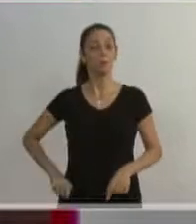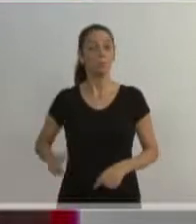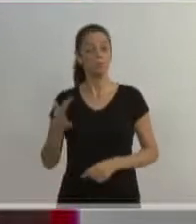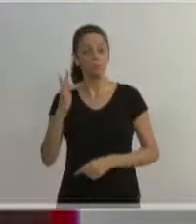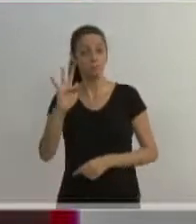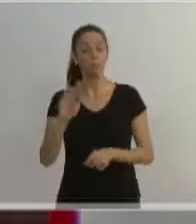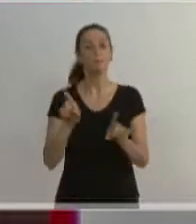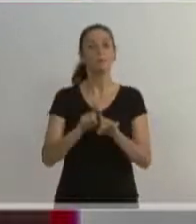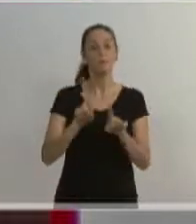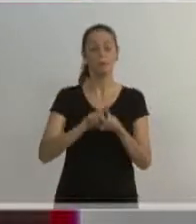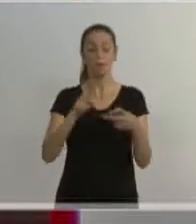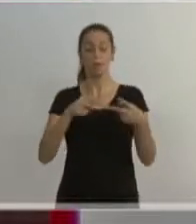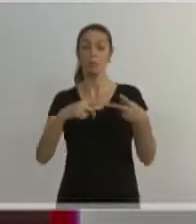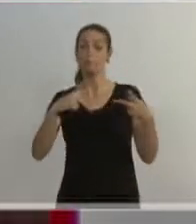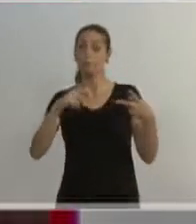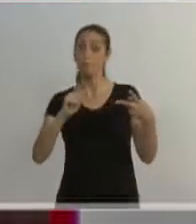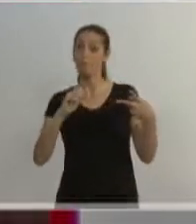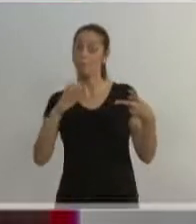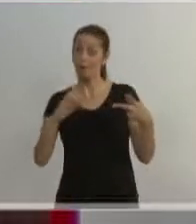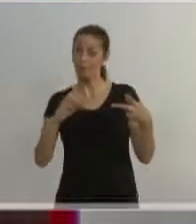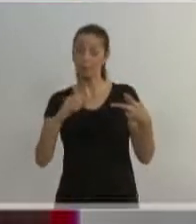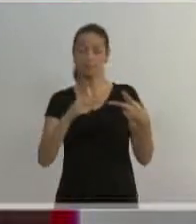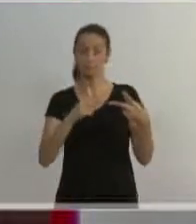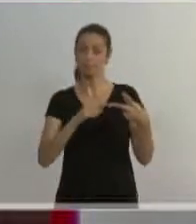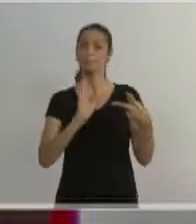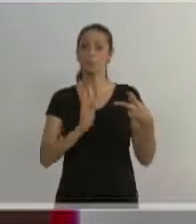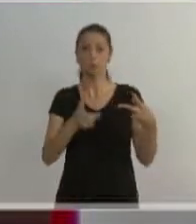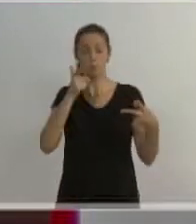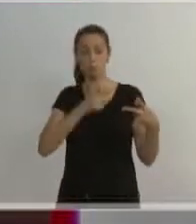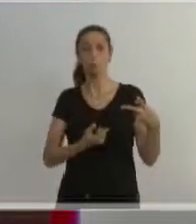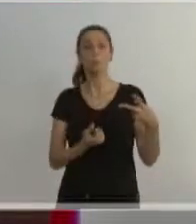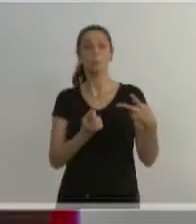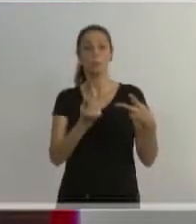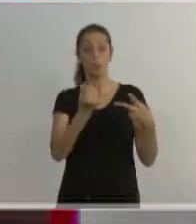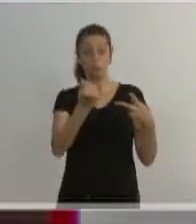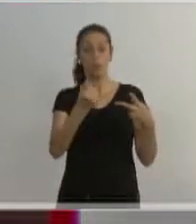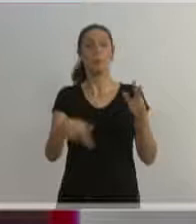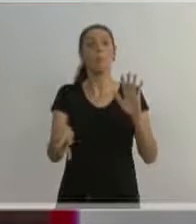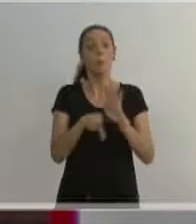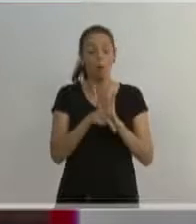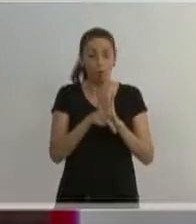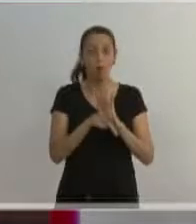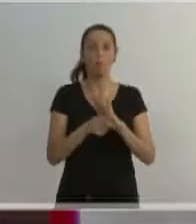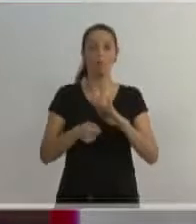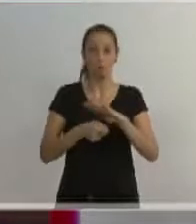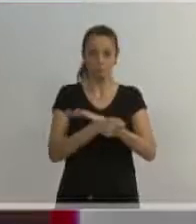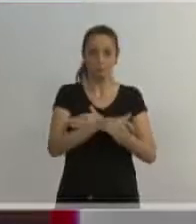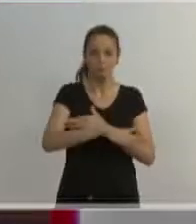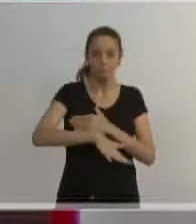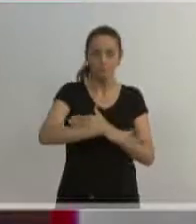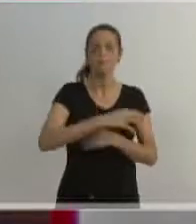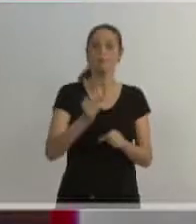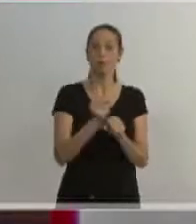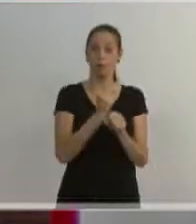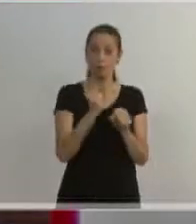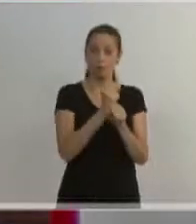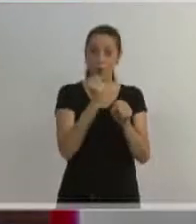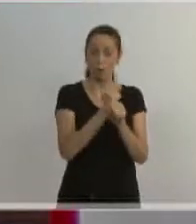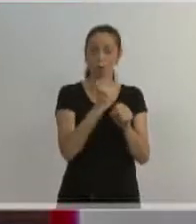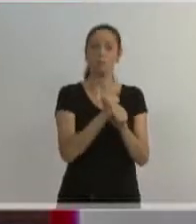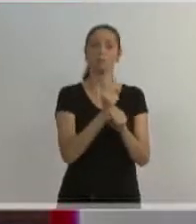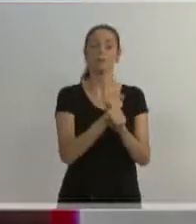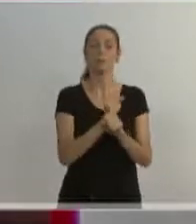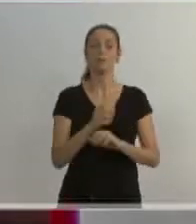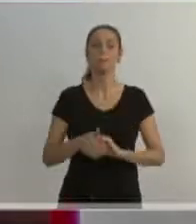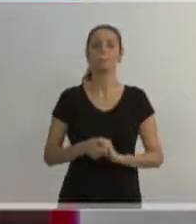pac que já tem inclusive valores destinados à ilha mais tempo para a execução dessas dessas